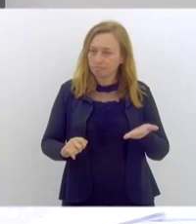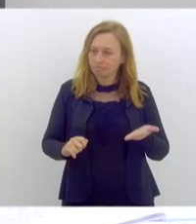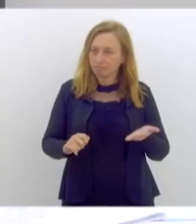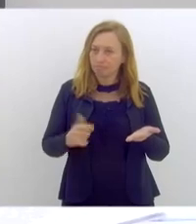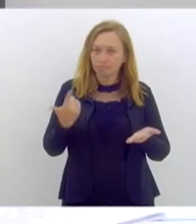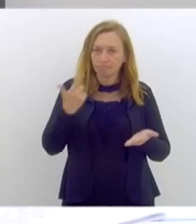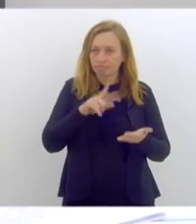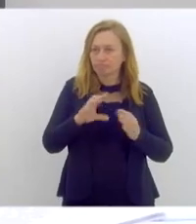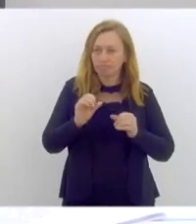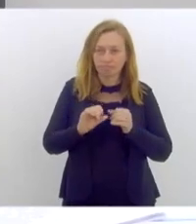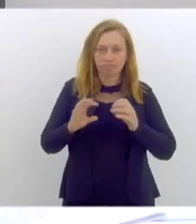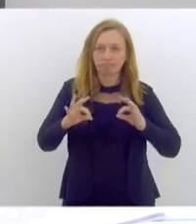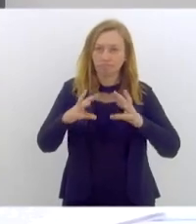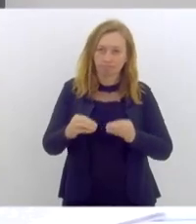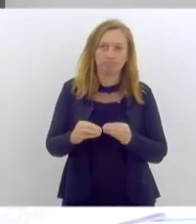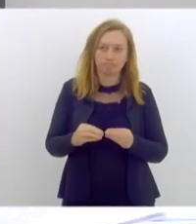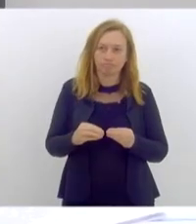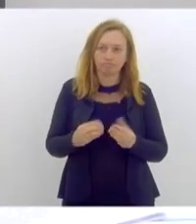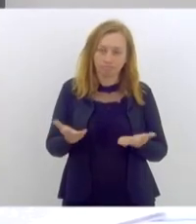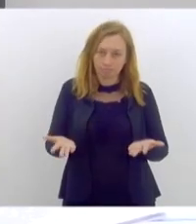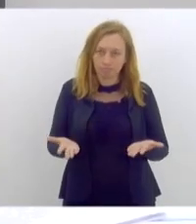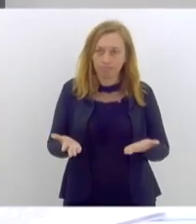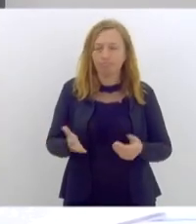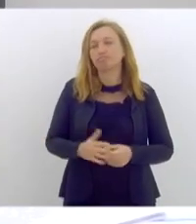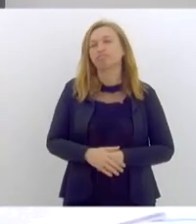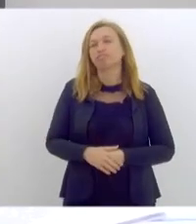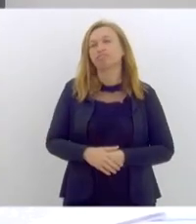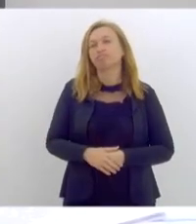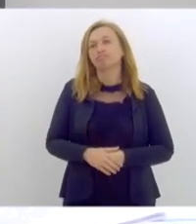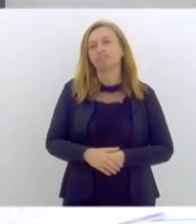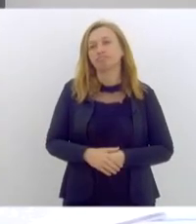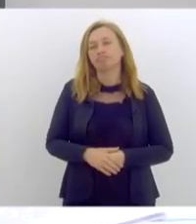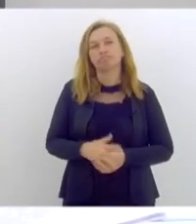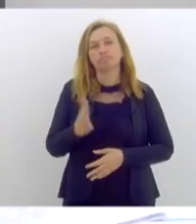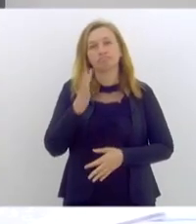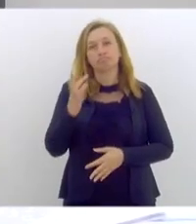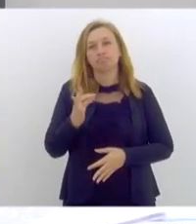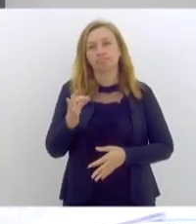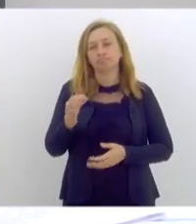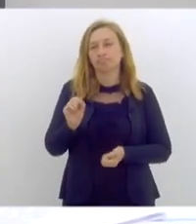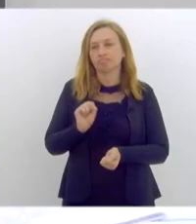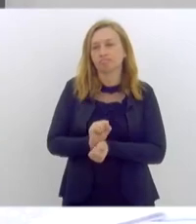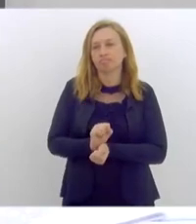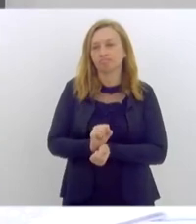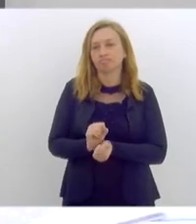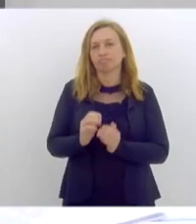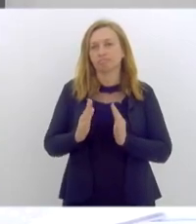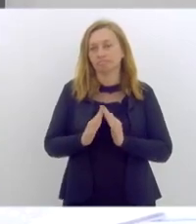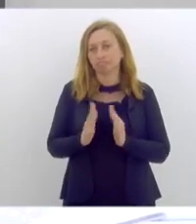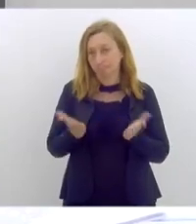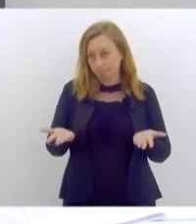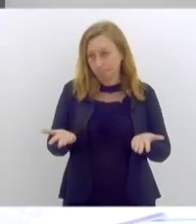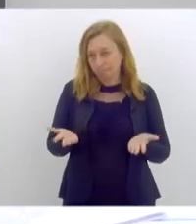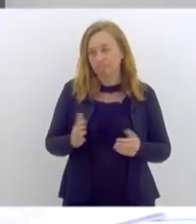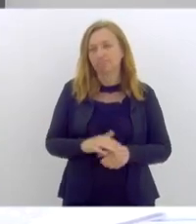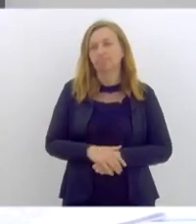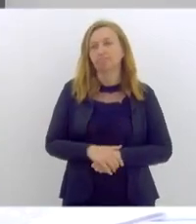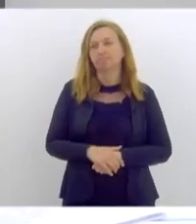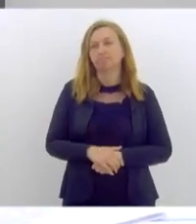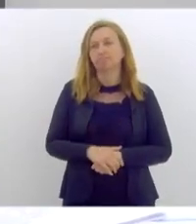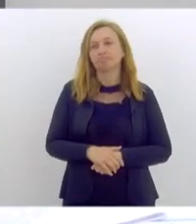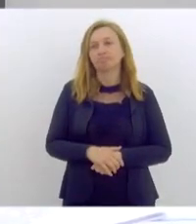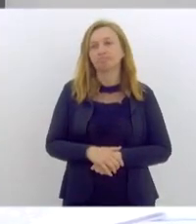dele vovó virou a uva A não ser que suas parada dentro de casa como soquel não vai ficar